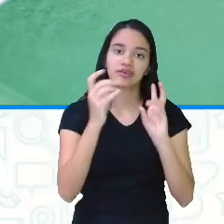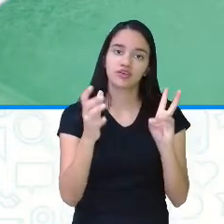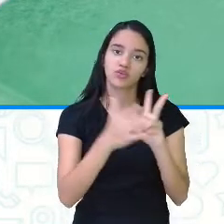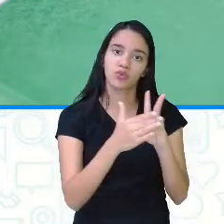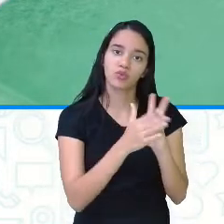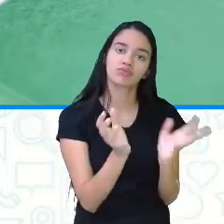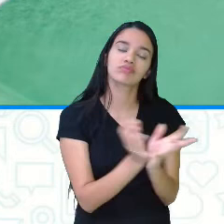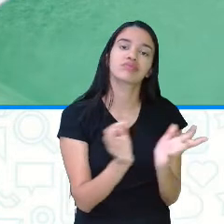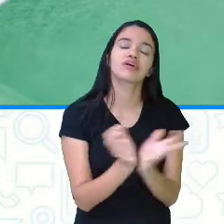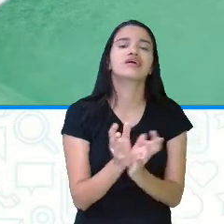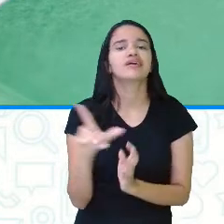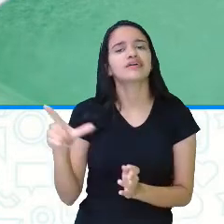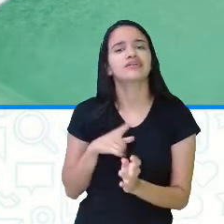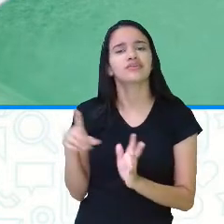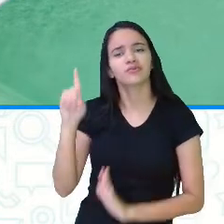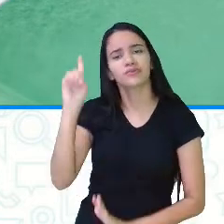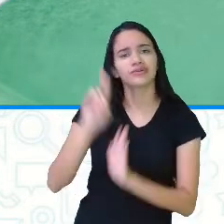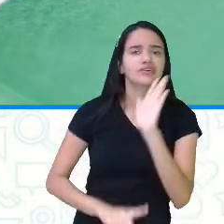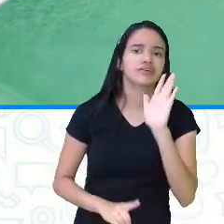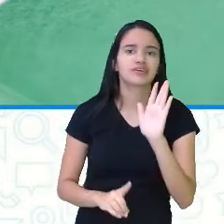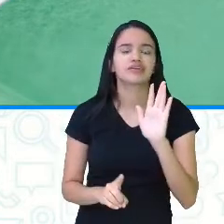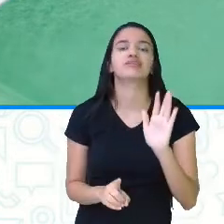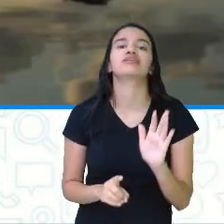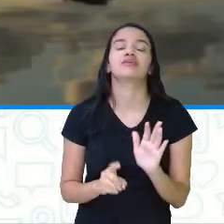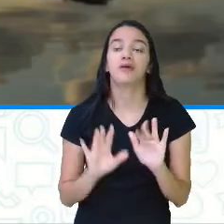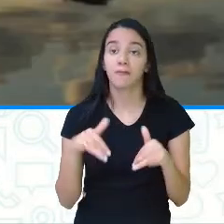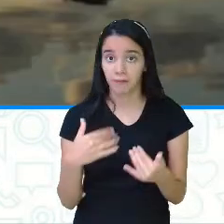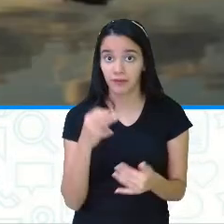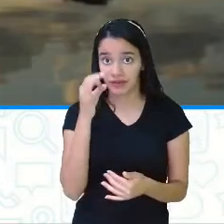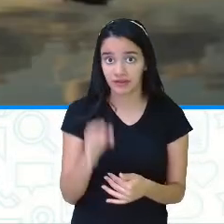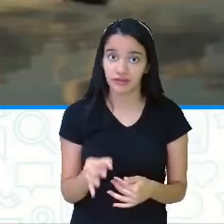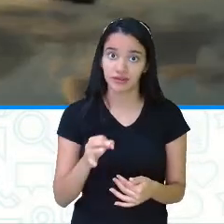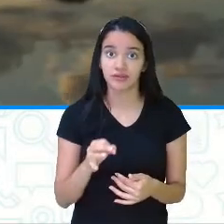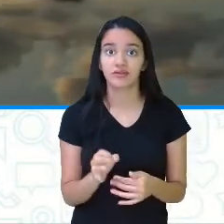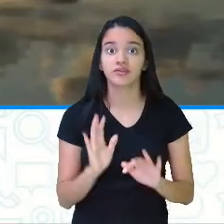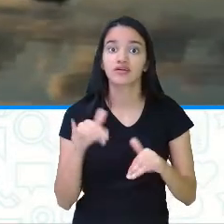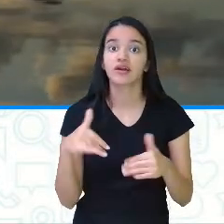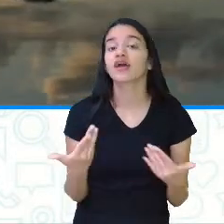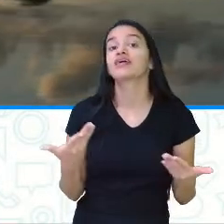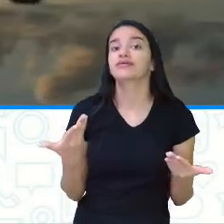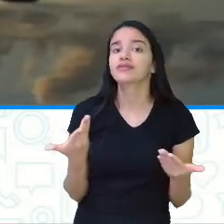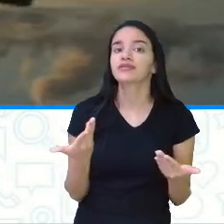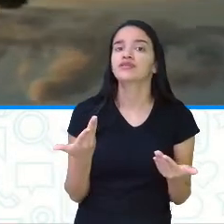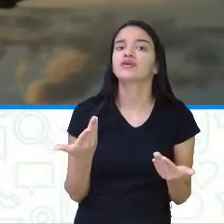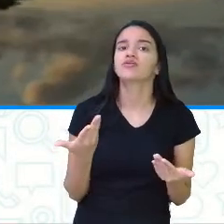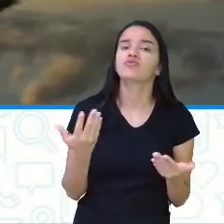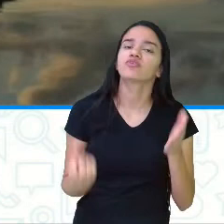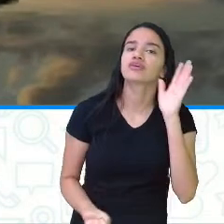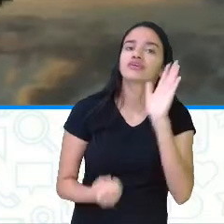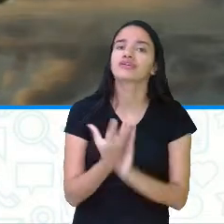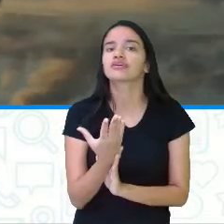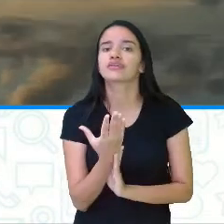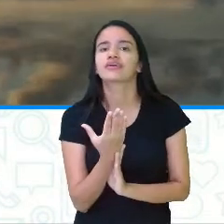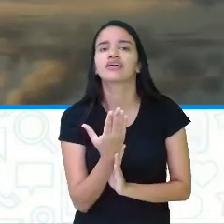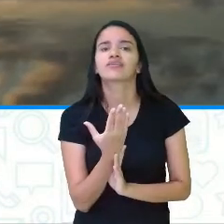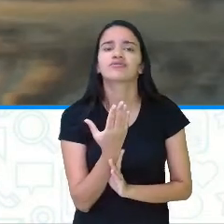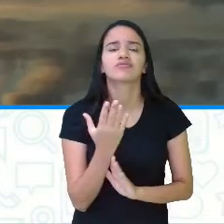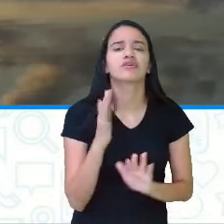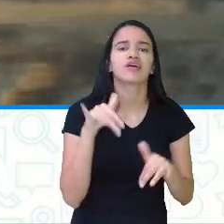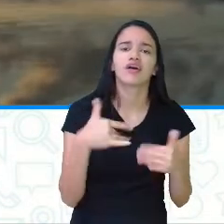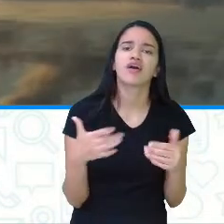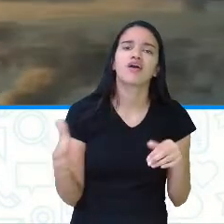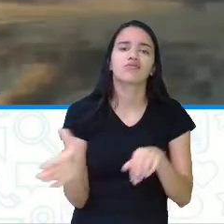indígenas tinham sim o direito à posse de terra, tá certo, gente? E aí foram se criados inúmeros